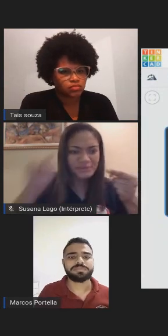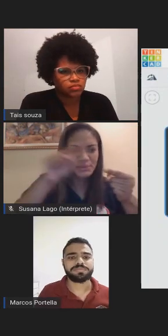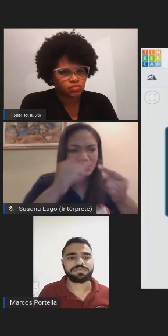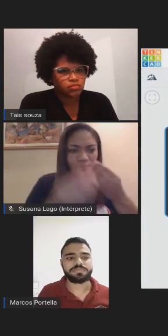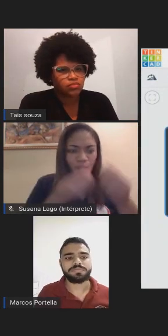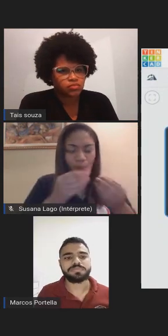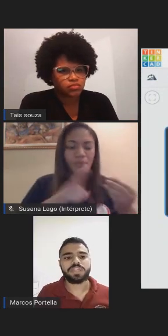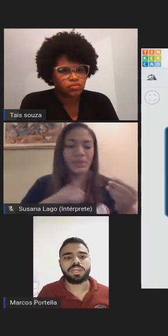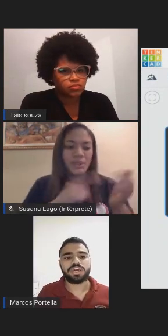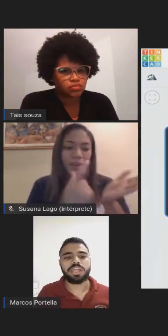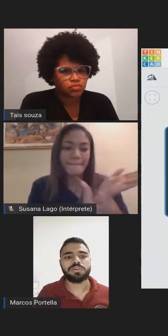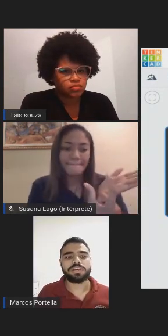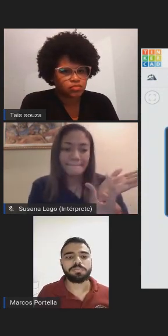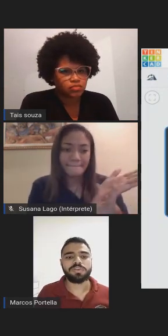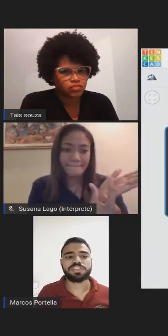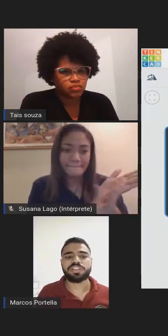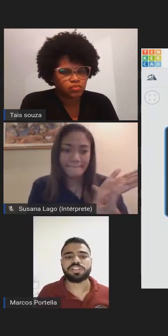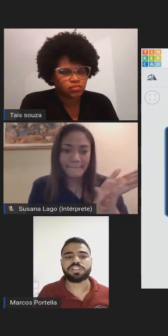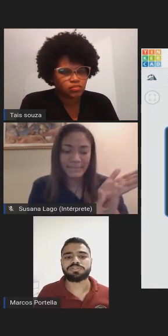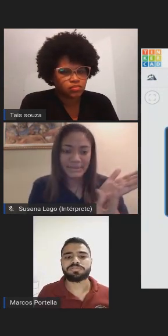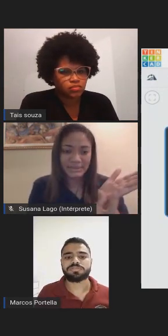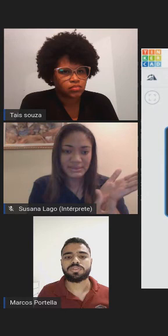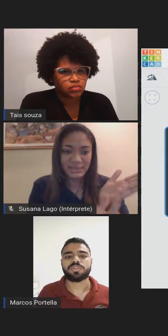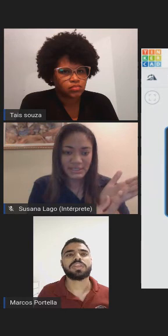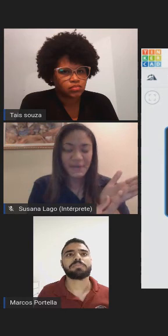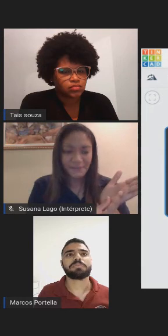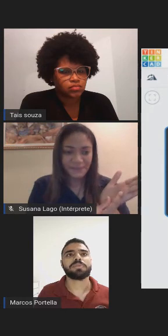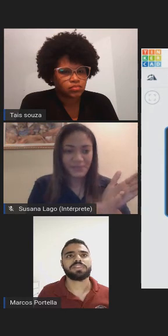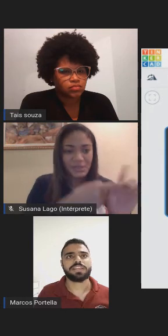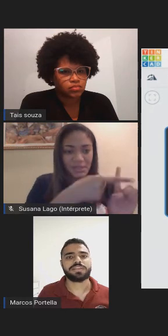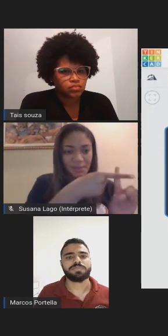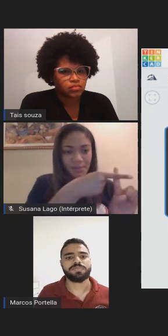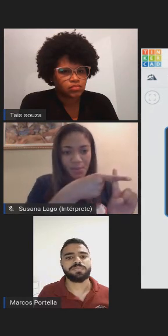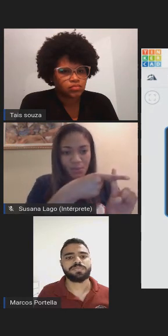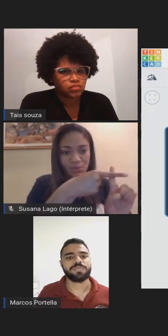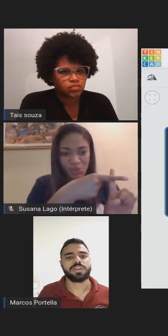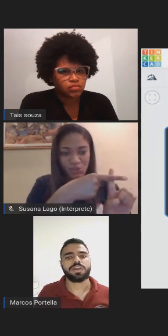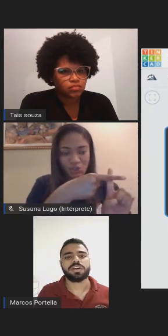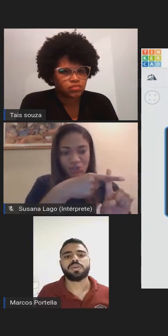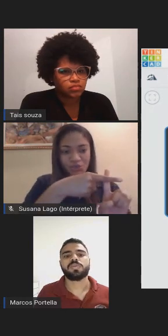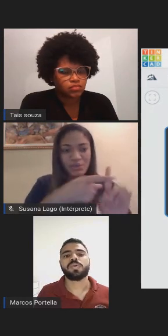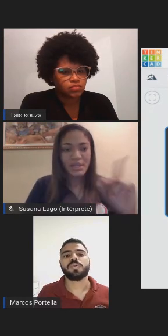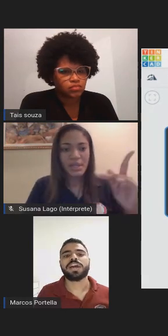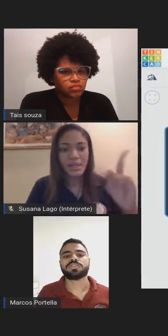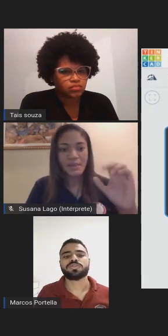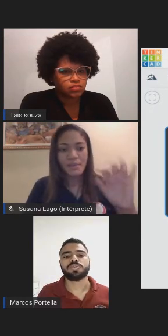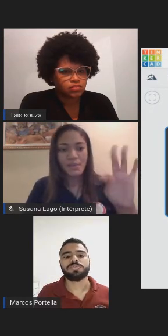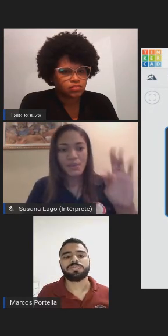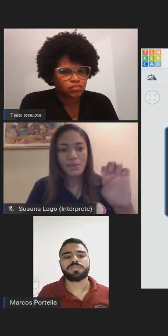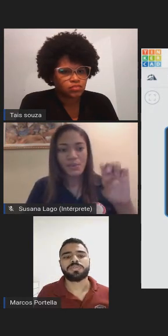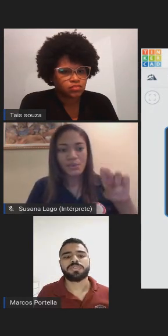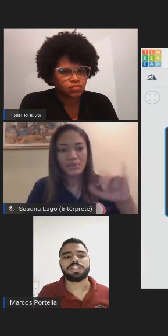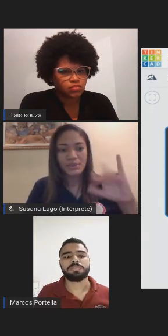bateria. Eu ligo positivo na potência. Um